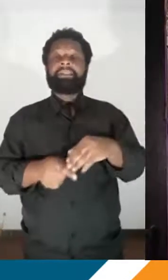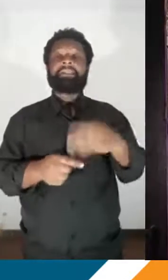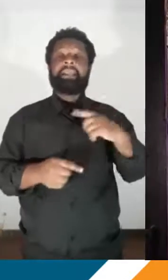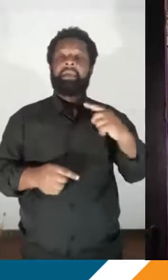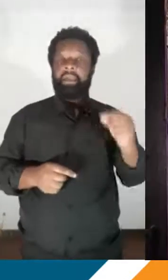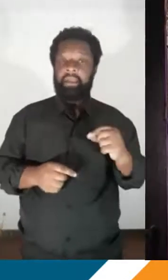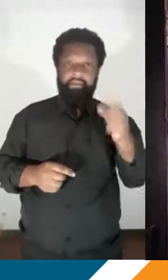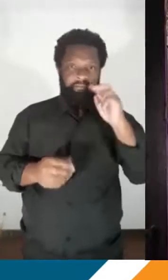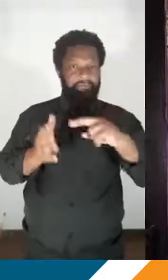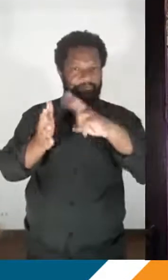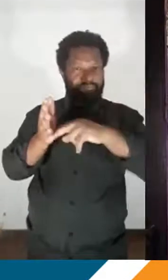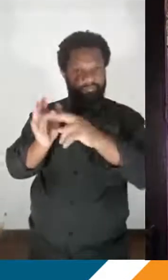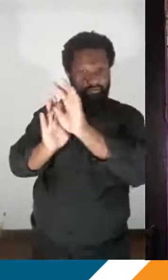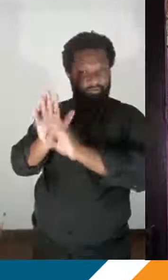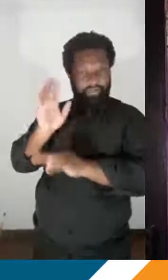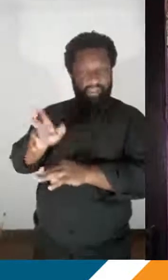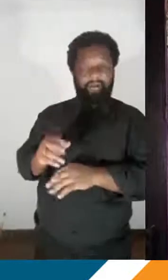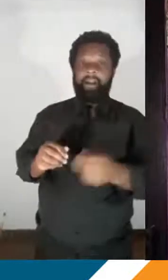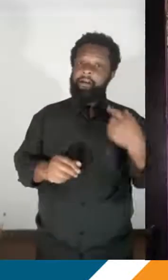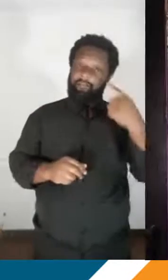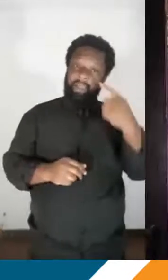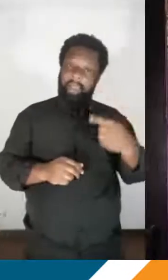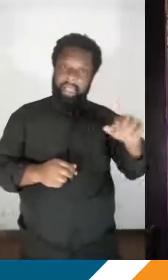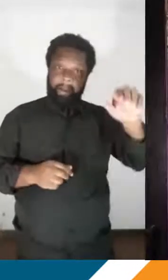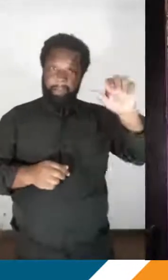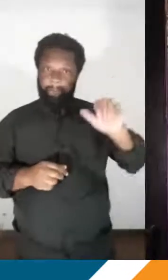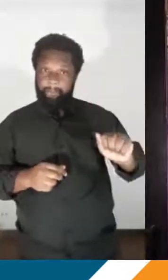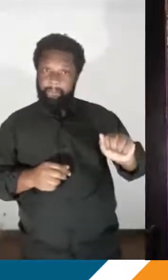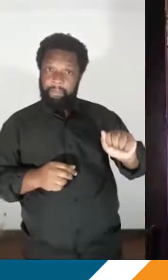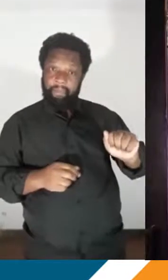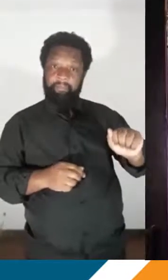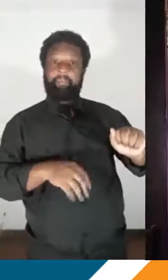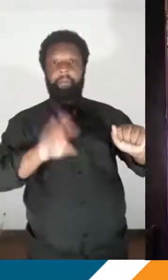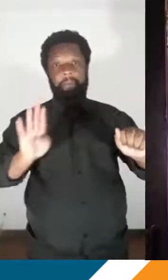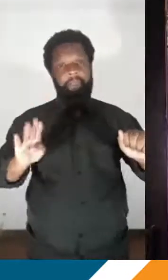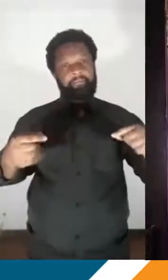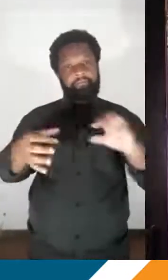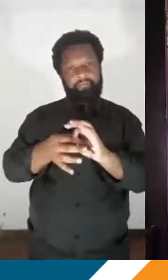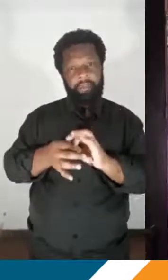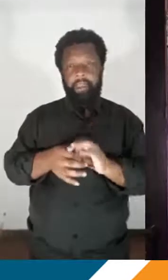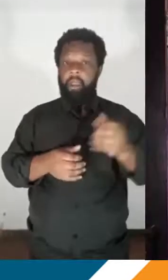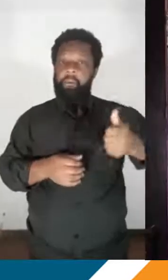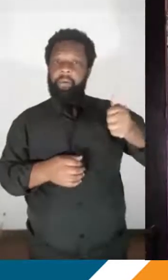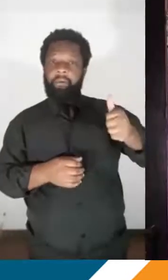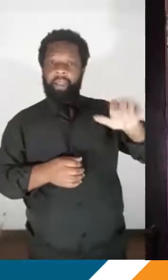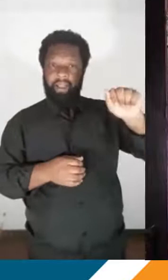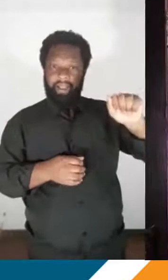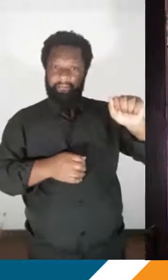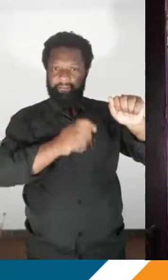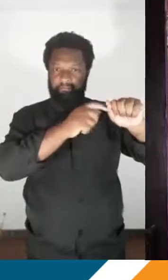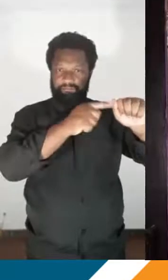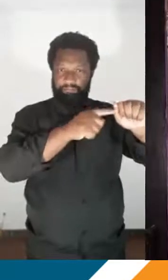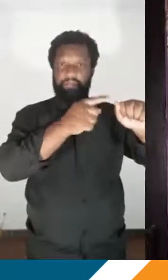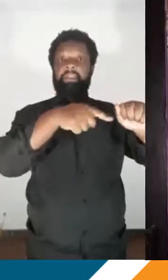certo? Em ambos nós vamos usar essa fórmula aqui. Na verdade, a B é a continuação da A. Então, primeiro a gente vai resolver a